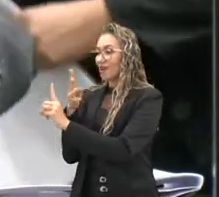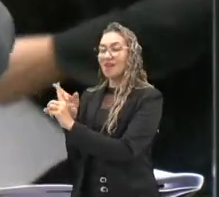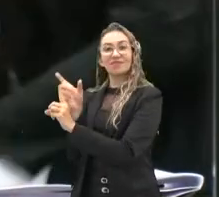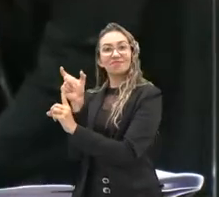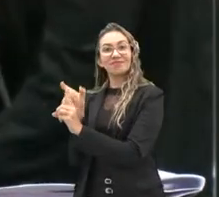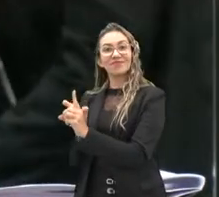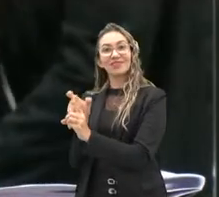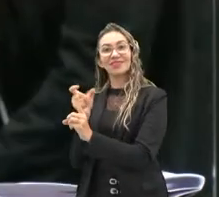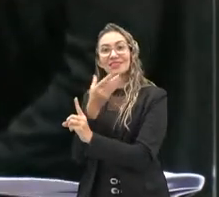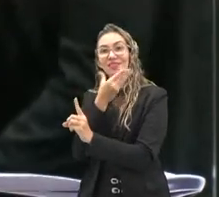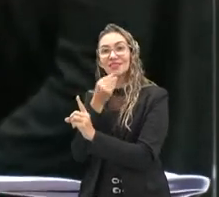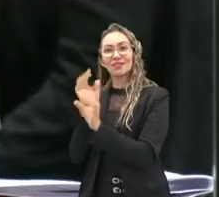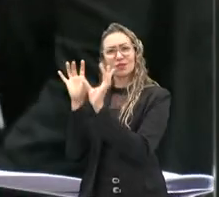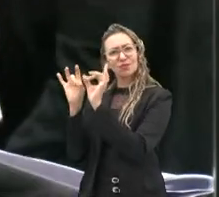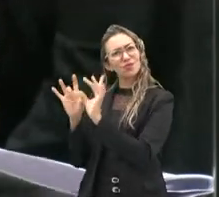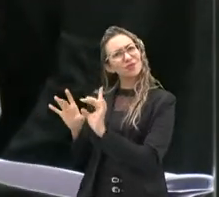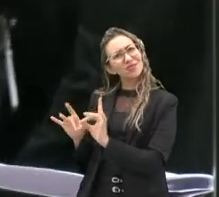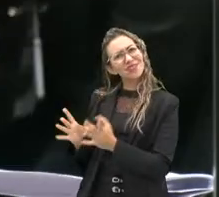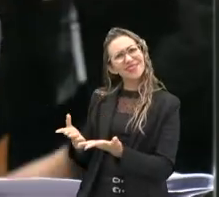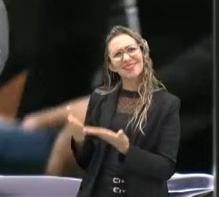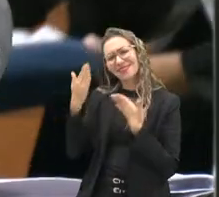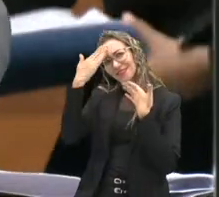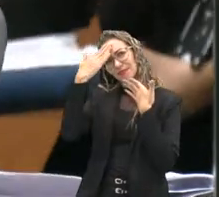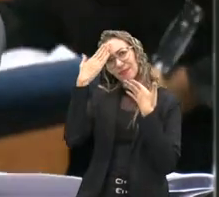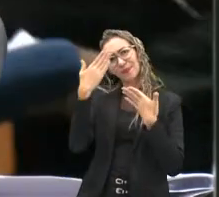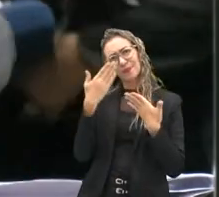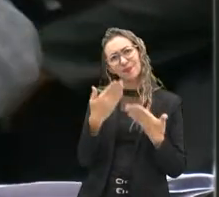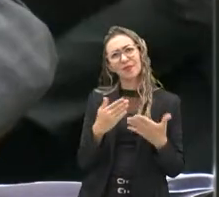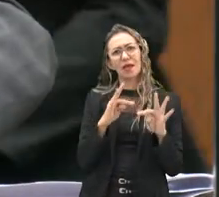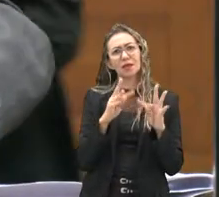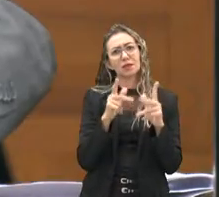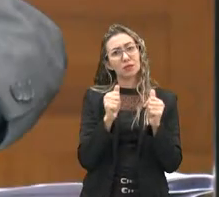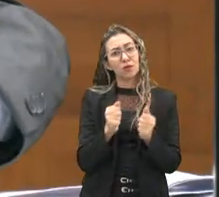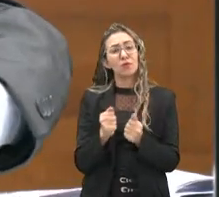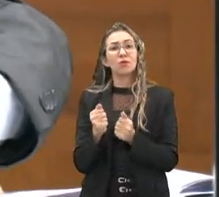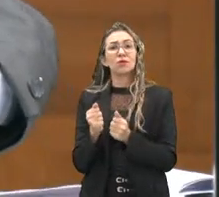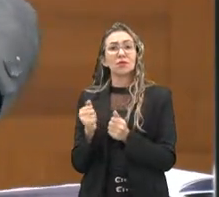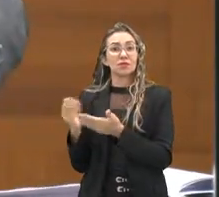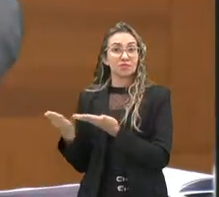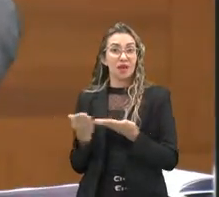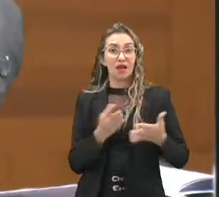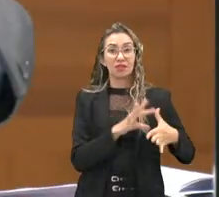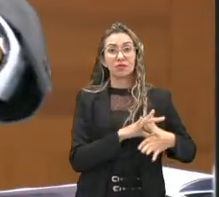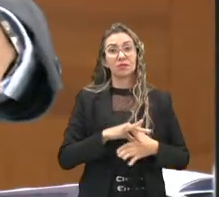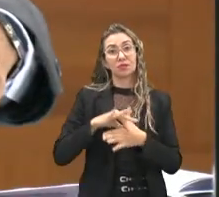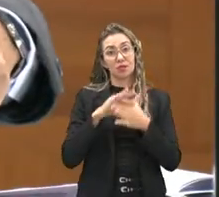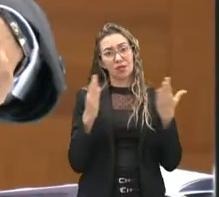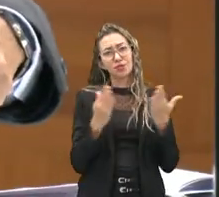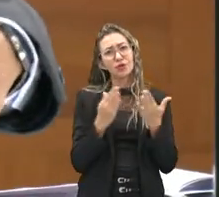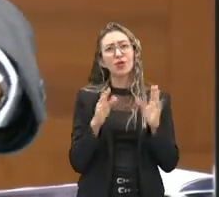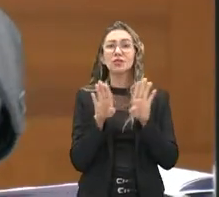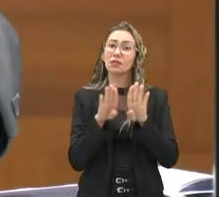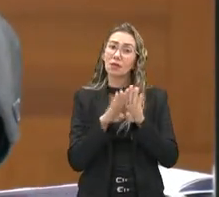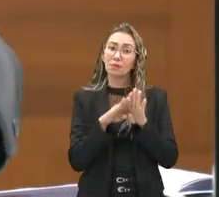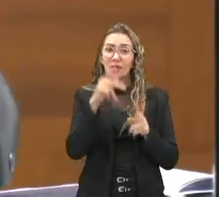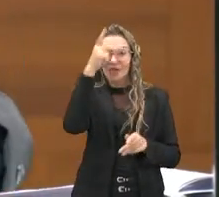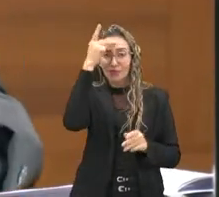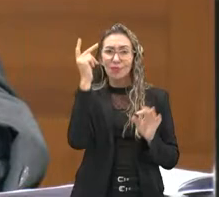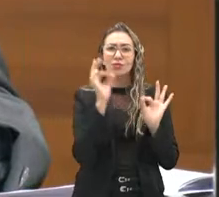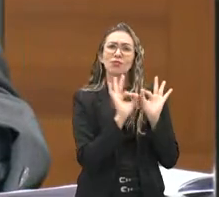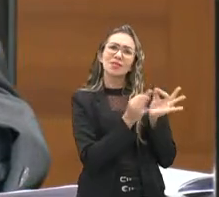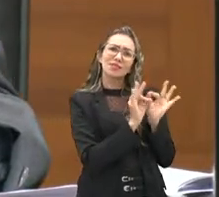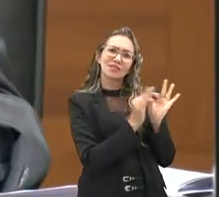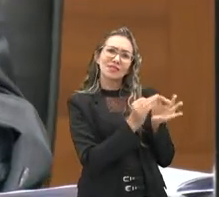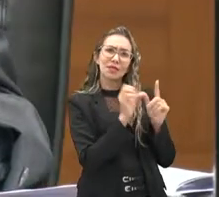prestigiar com a sua presença, muito obrigado, às autoridades e às pessoas simples da sociedade. Muito obrigado pela